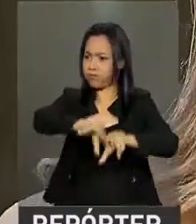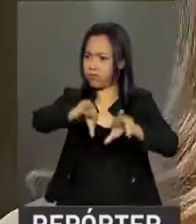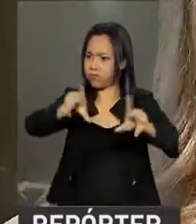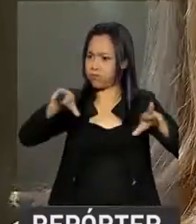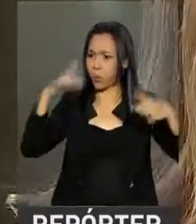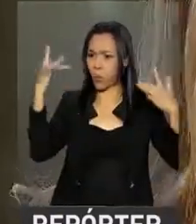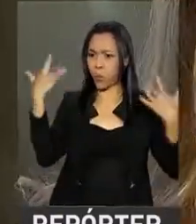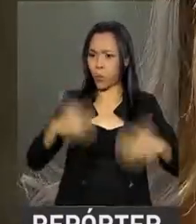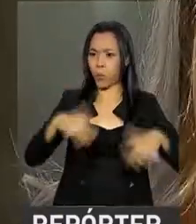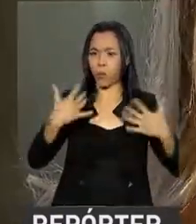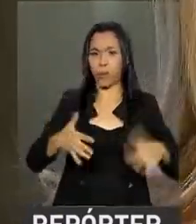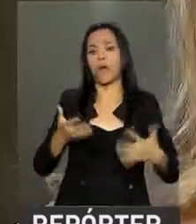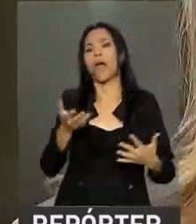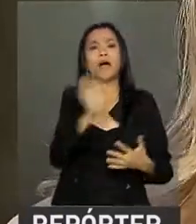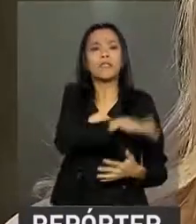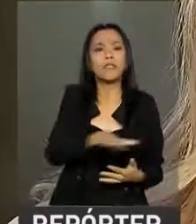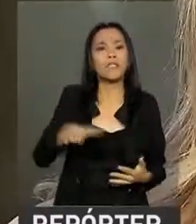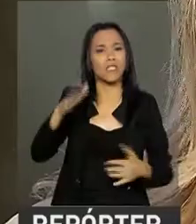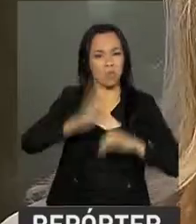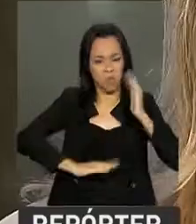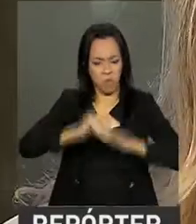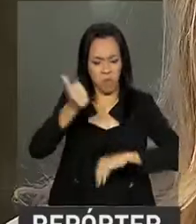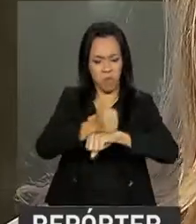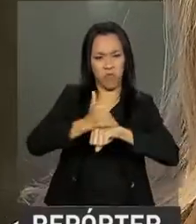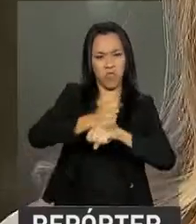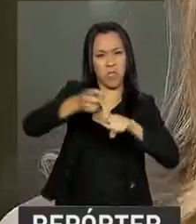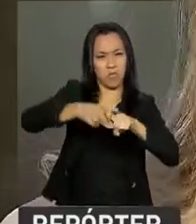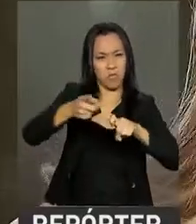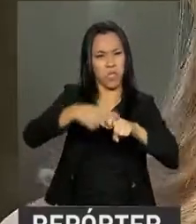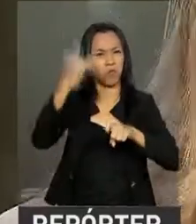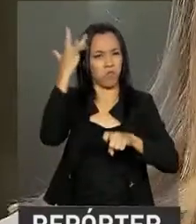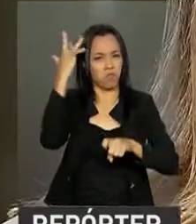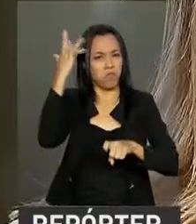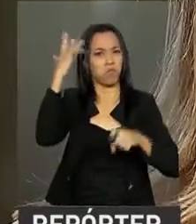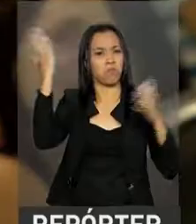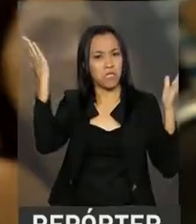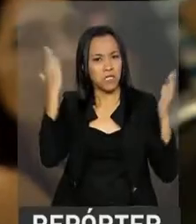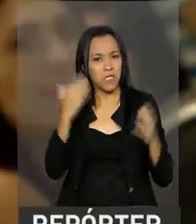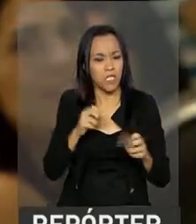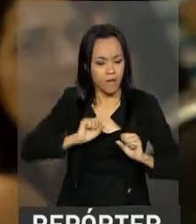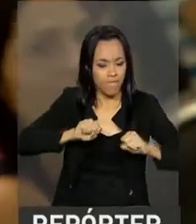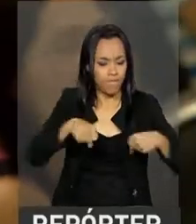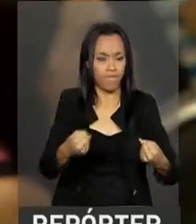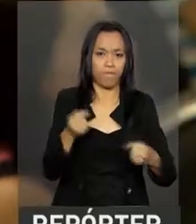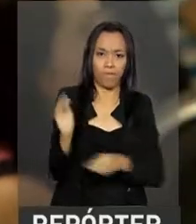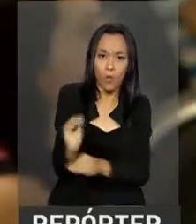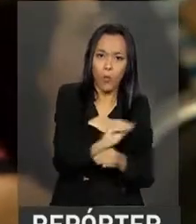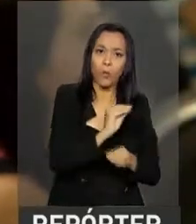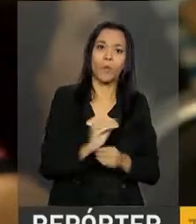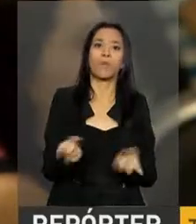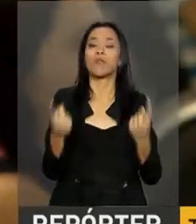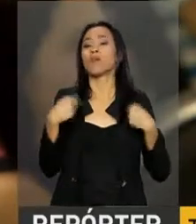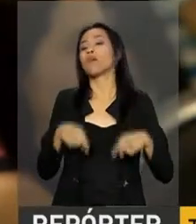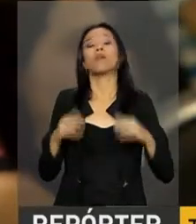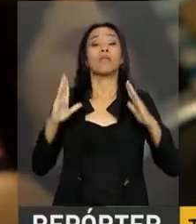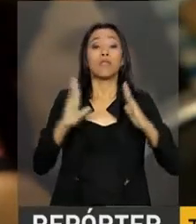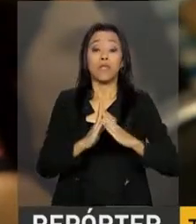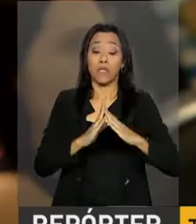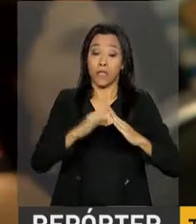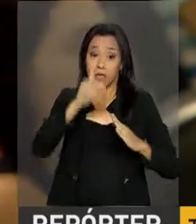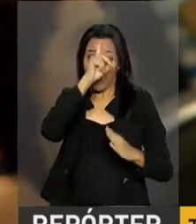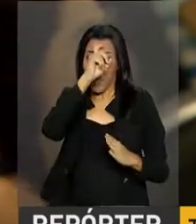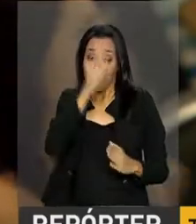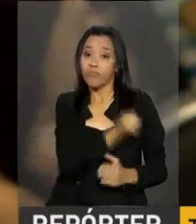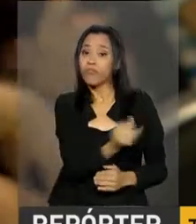aqui as crianças são atendidas por profissionais capacitados e dedicados à rede sarah tem nove hospitais no país e é